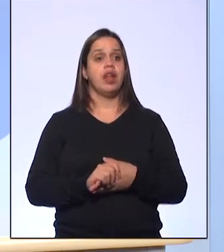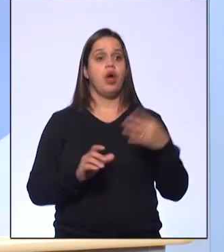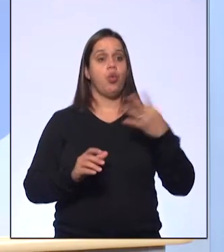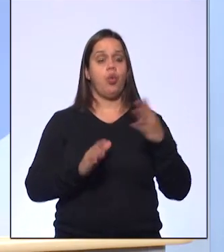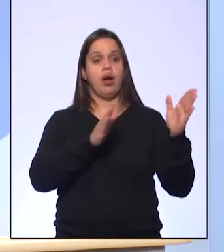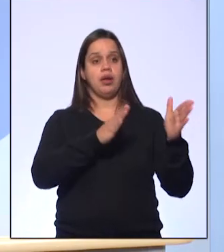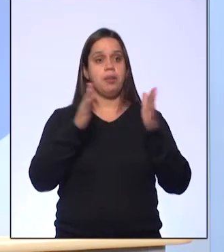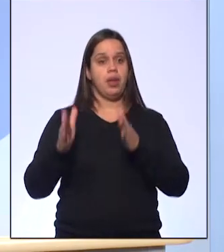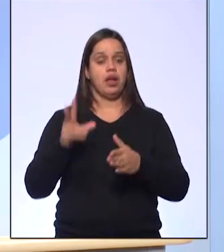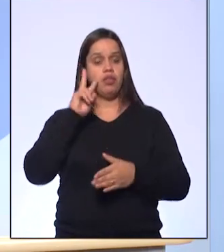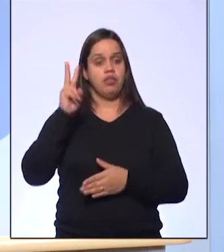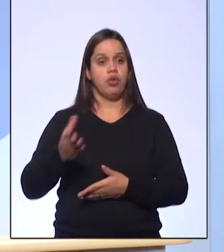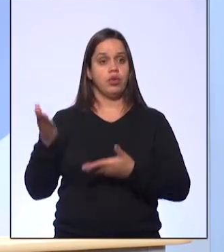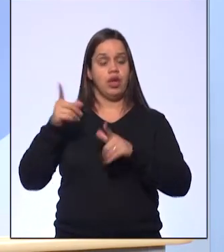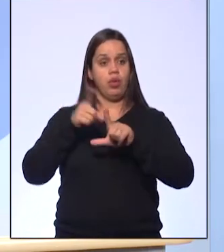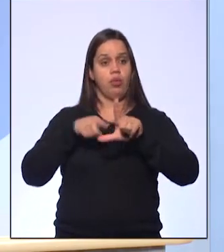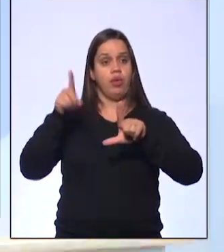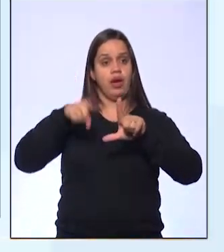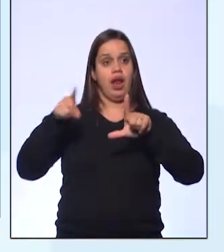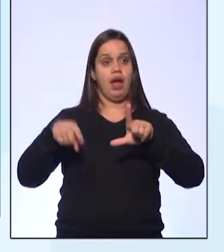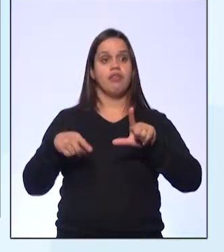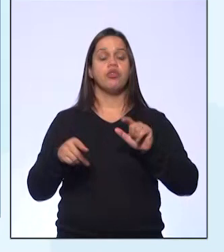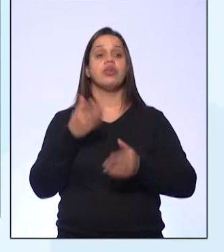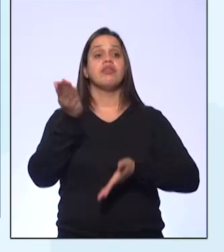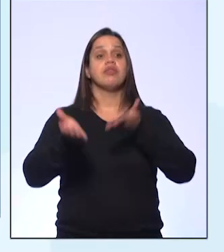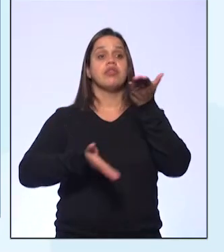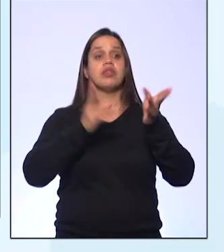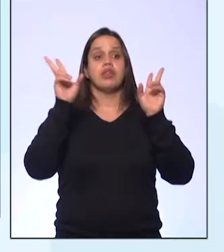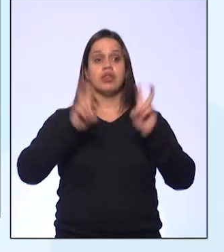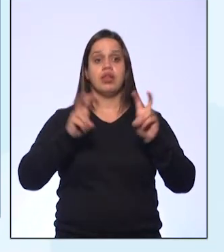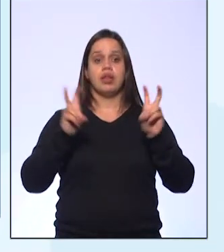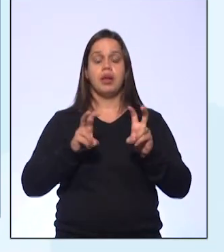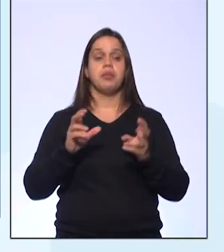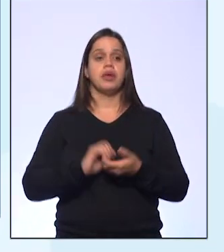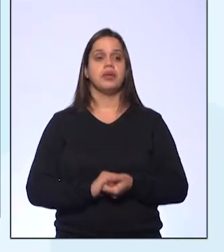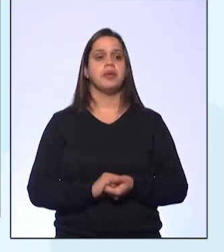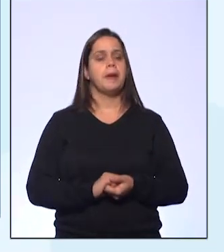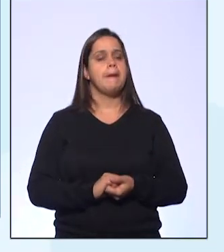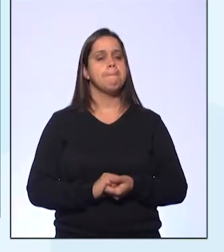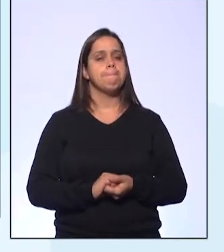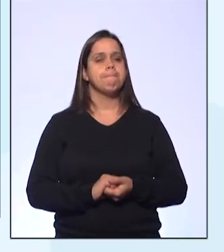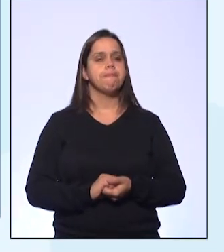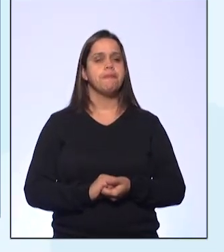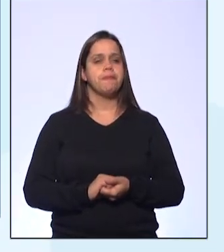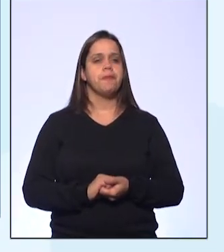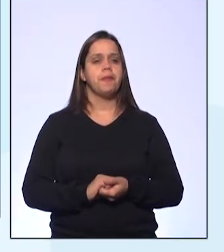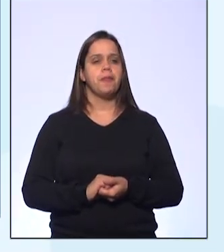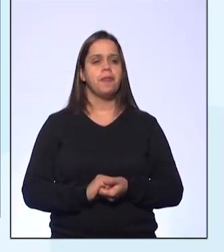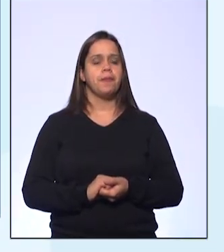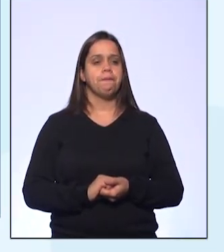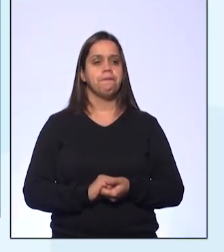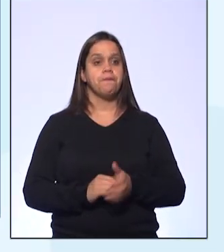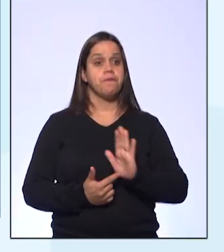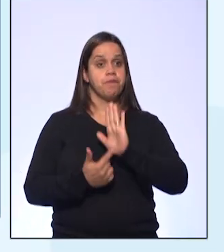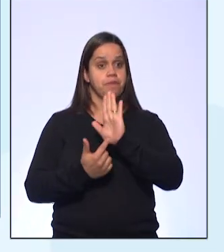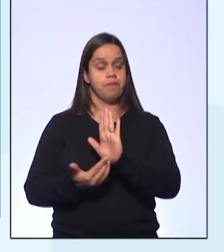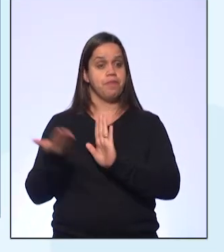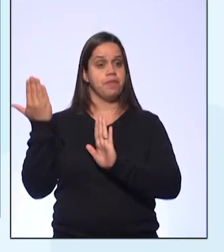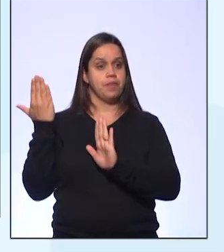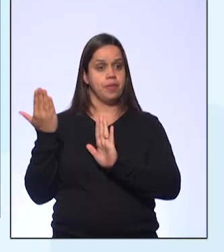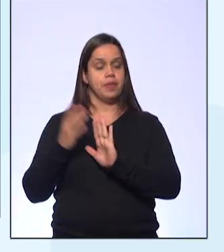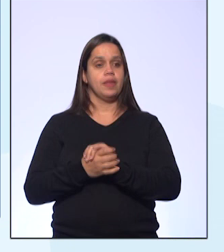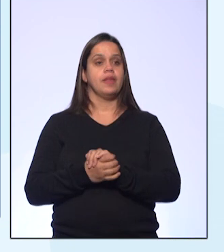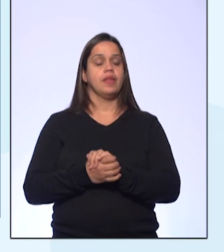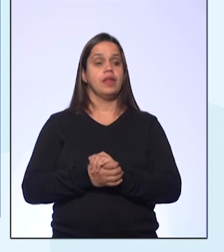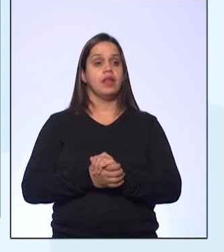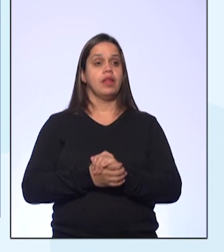aí para vocês um gráfico que fala sobre o tratamento. Então, olha só, ele mostra aí, né, leitos